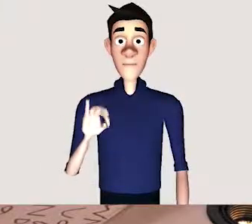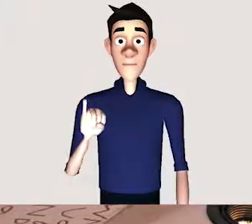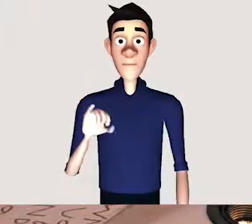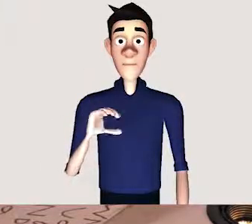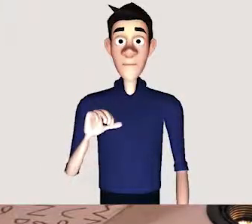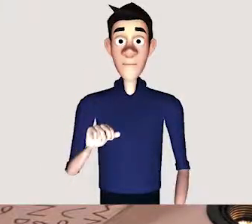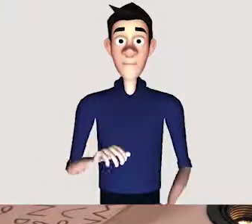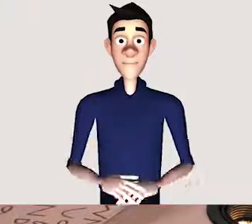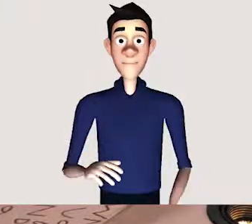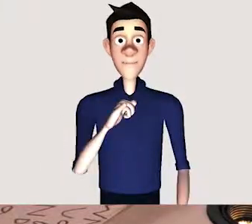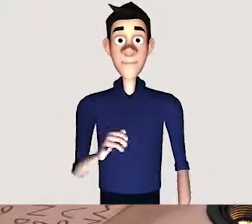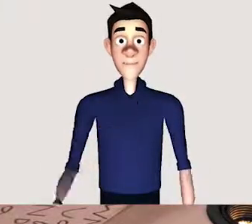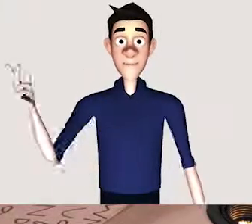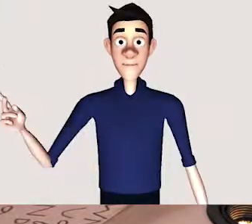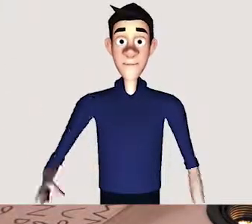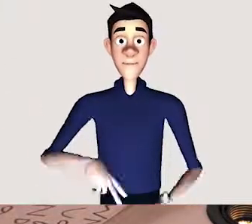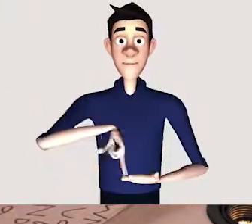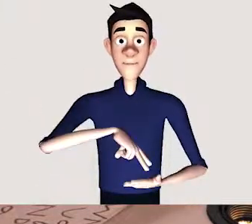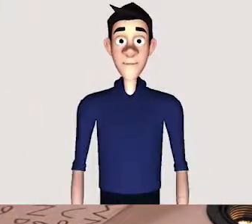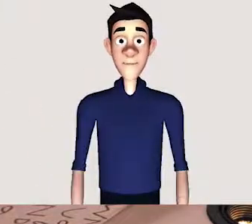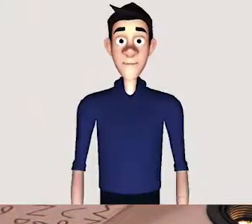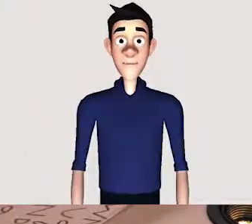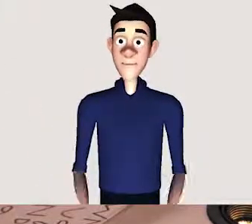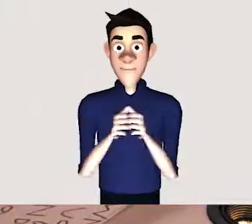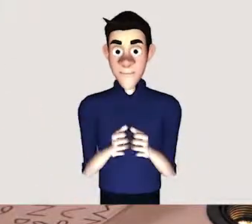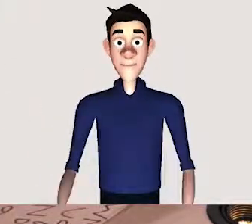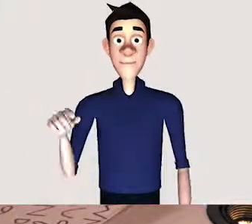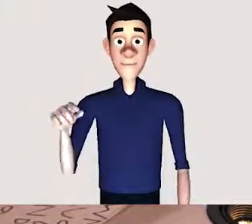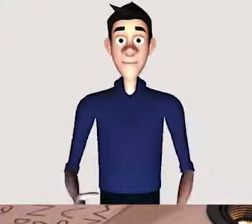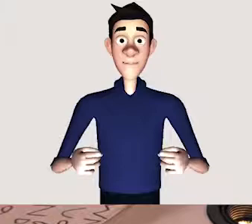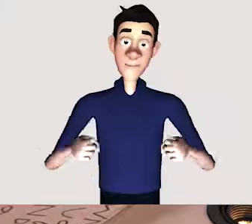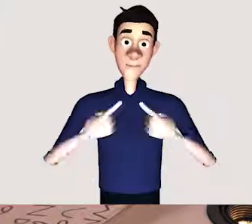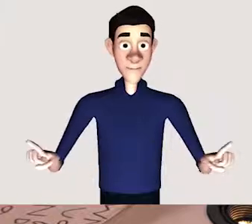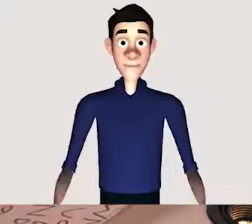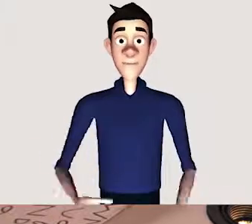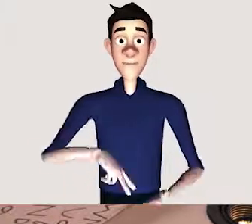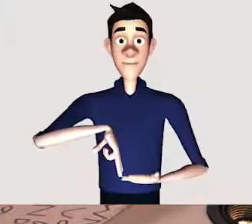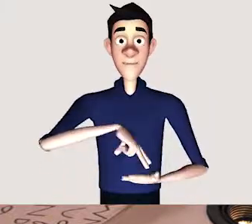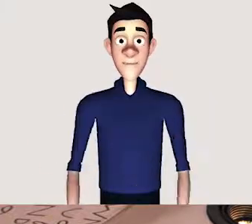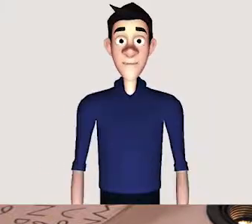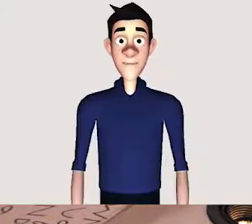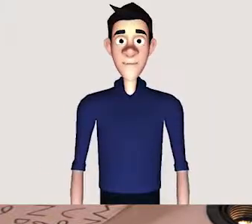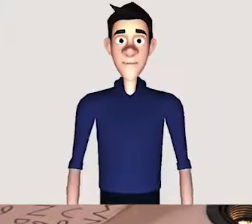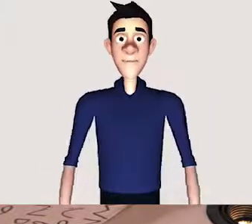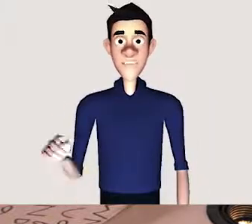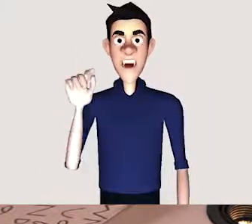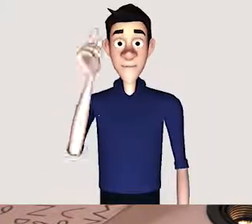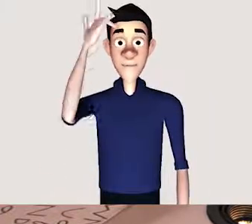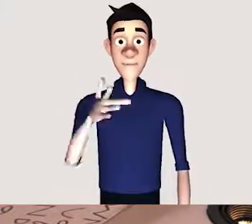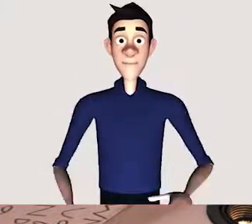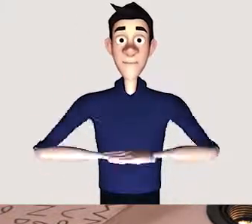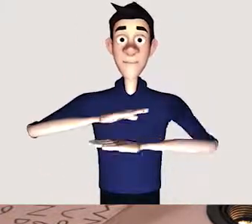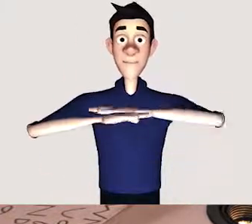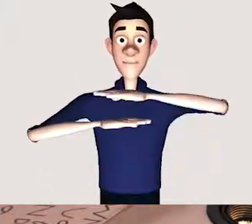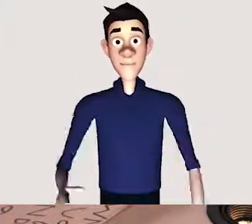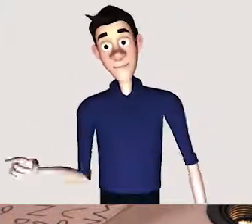E quem constrói essa coreografia? Quem contribui para essa